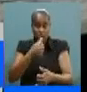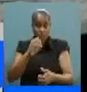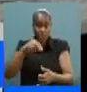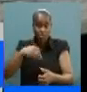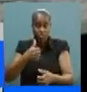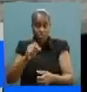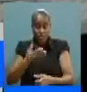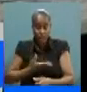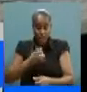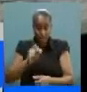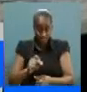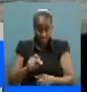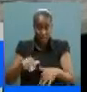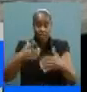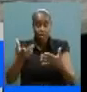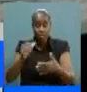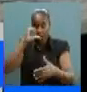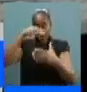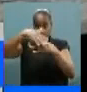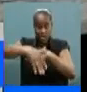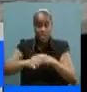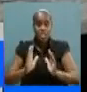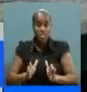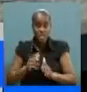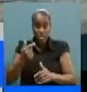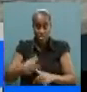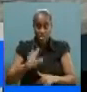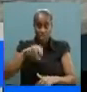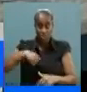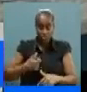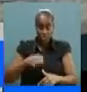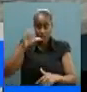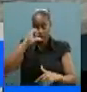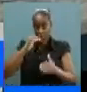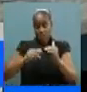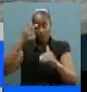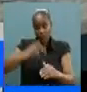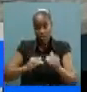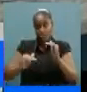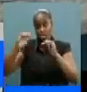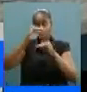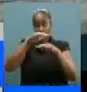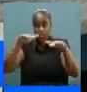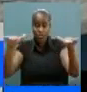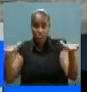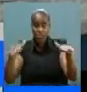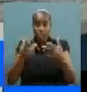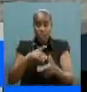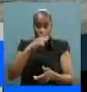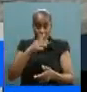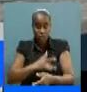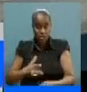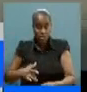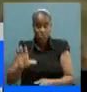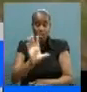que nas barragens já existentes em Cabo Verde, a água fica na superfície. Segundo o diretor-geral da